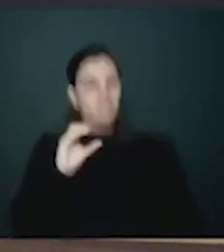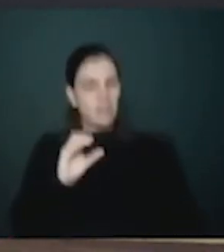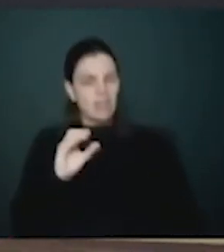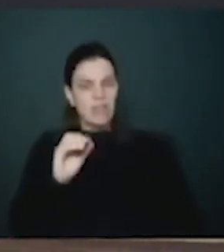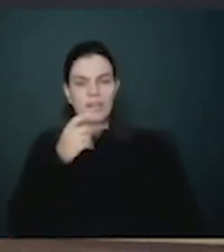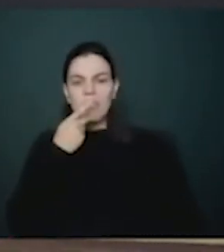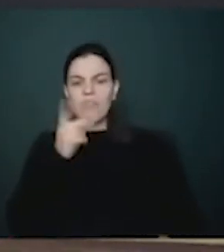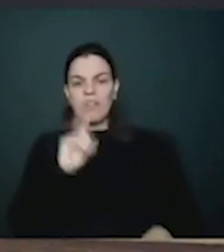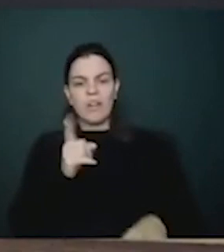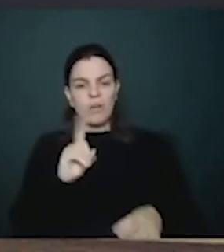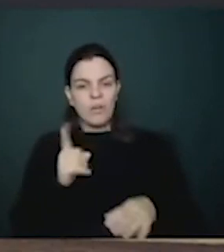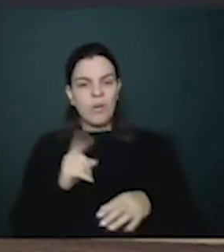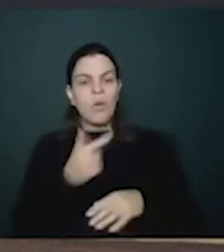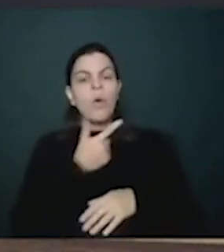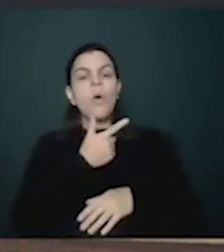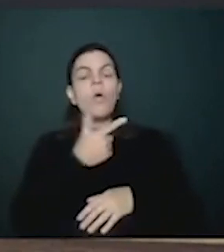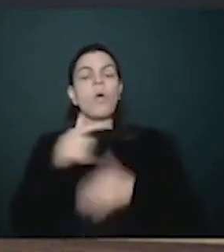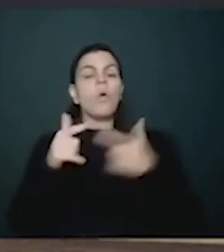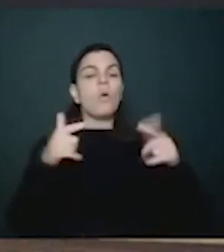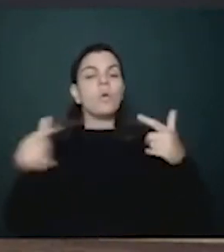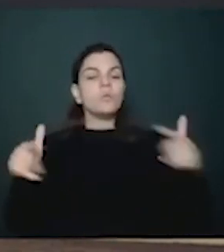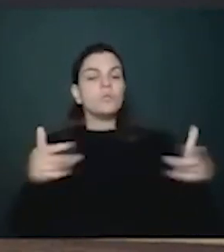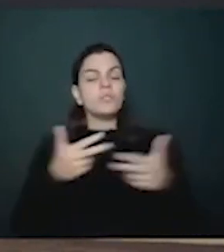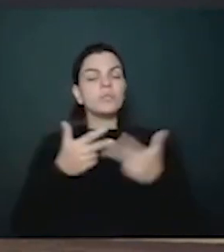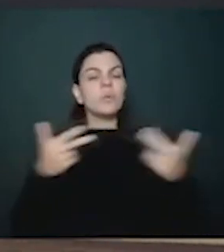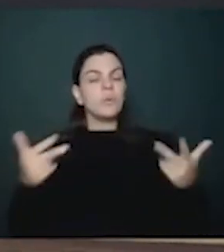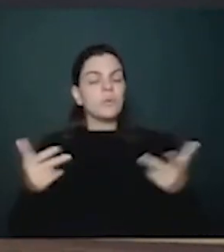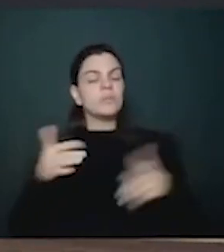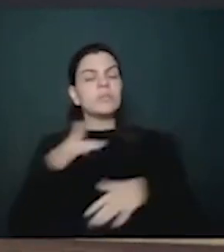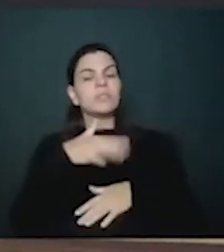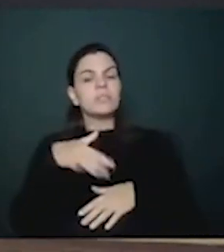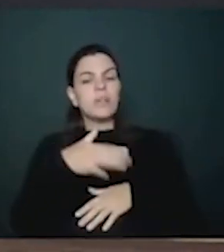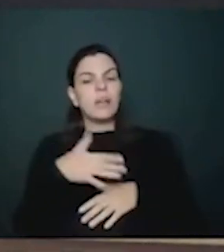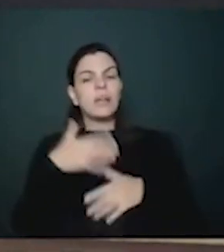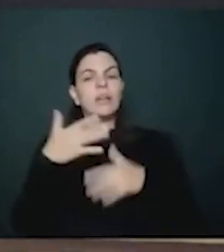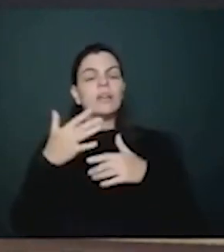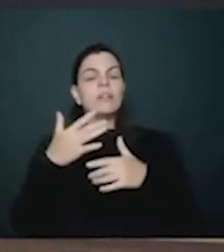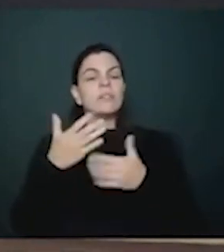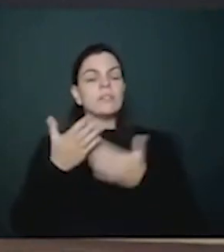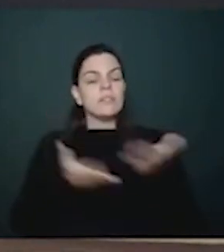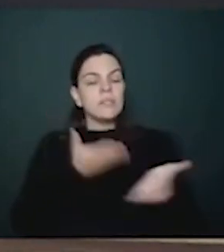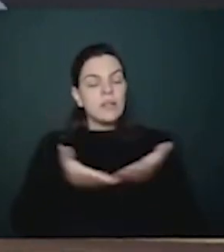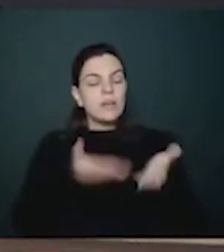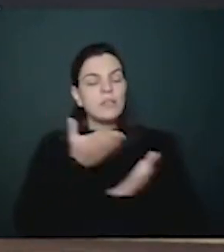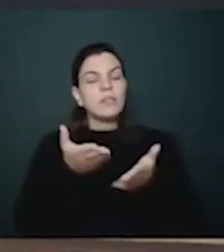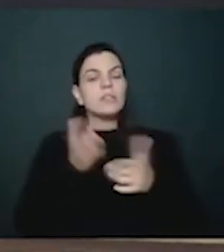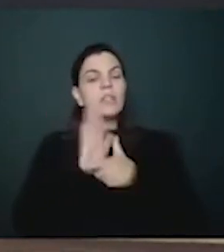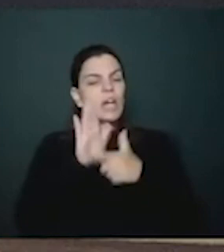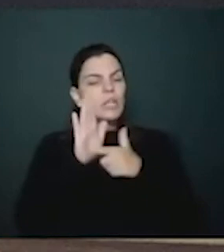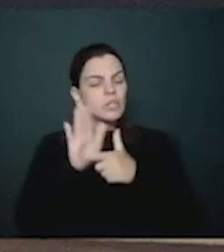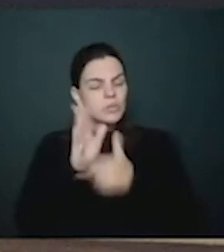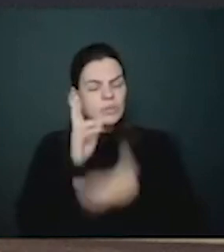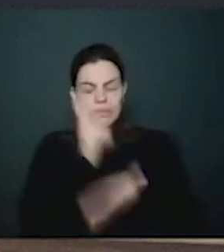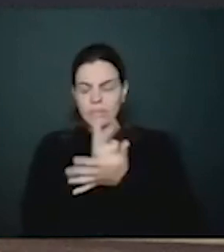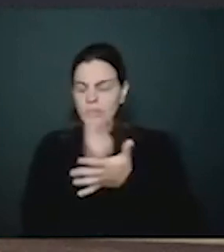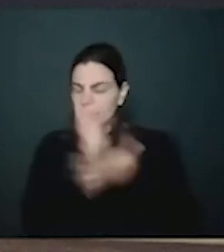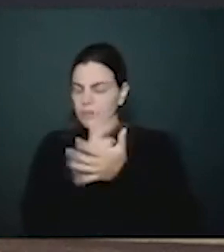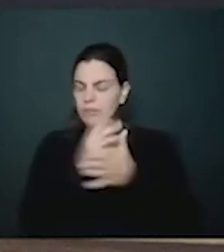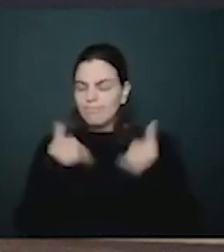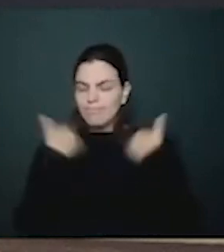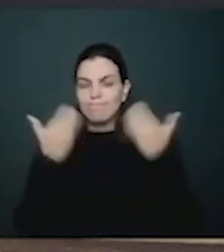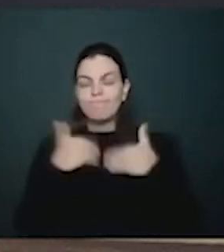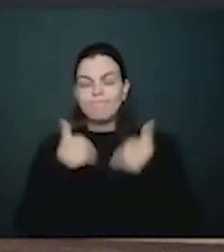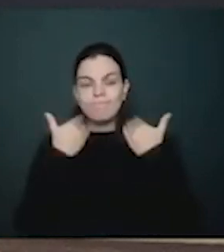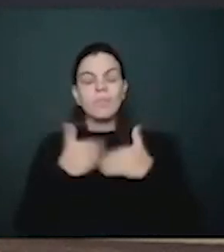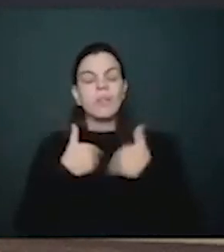têm agregado e congregado com muita alegria. Então, quero parabenizar o vereador Tico Kuzma por